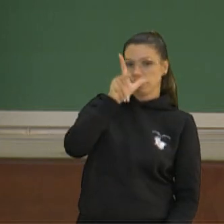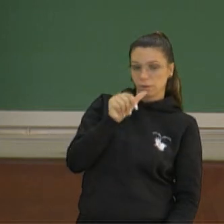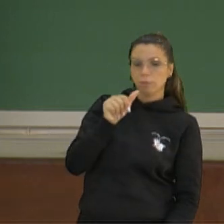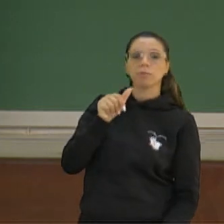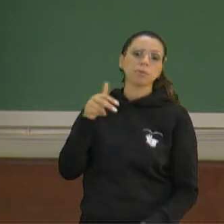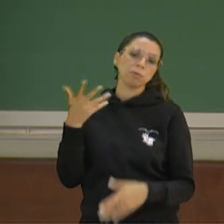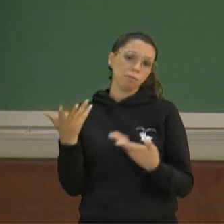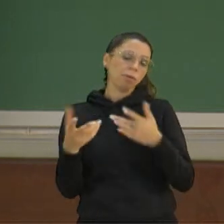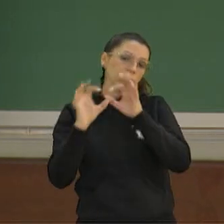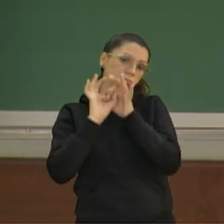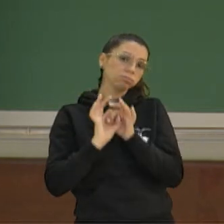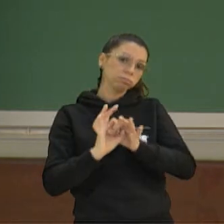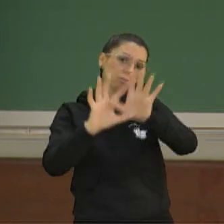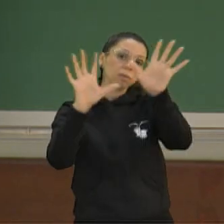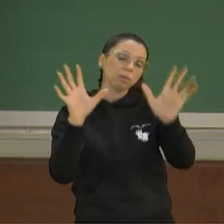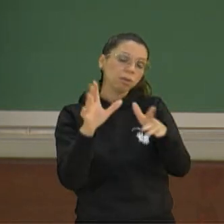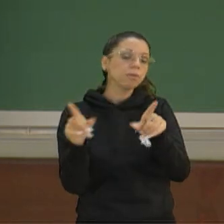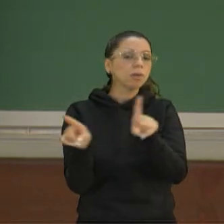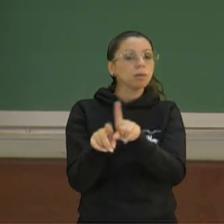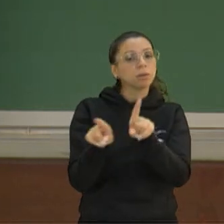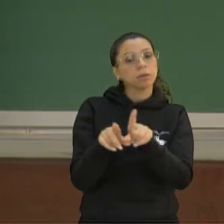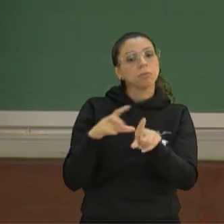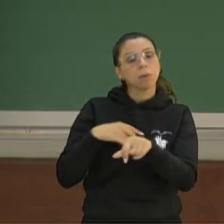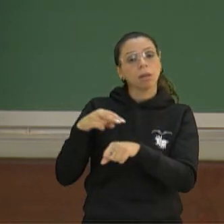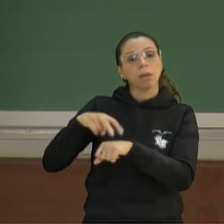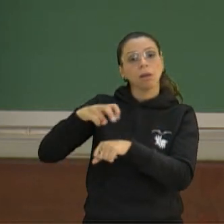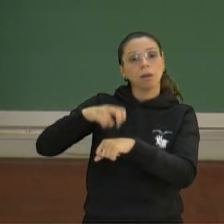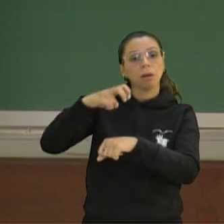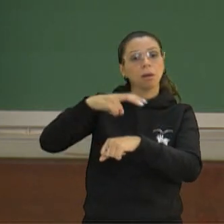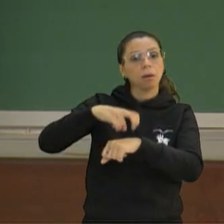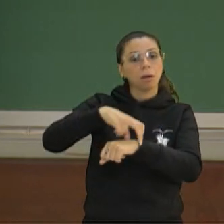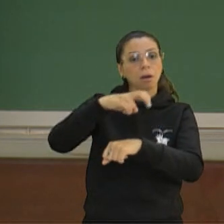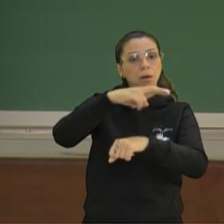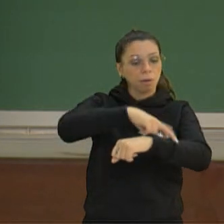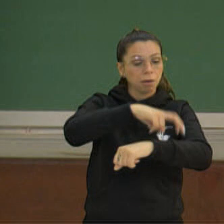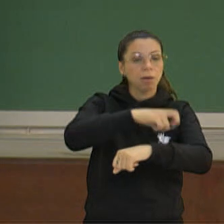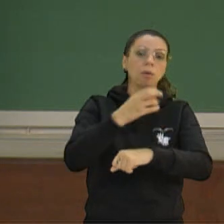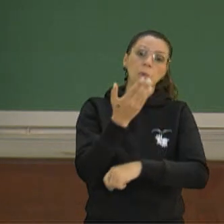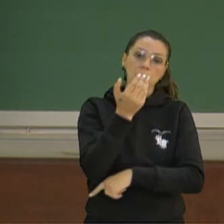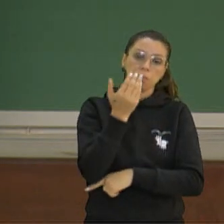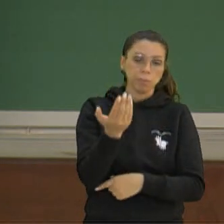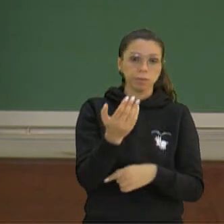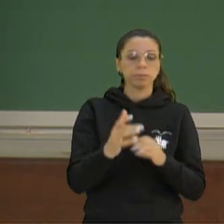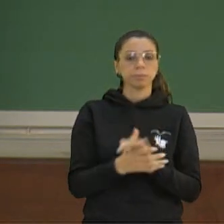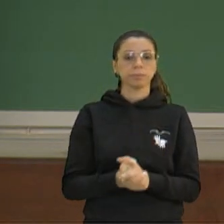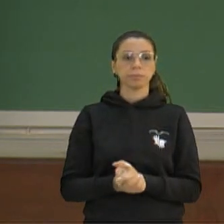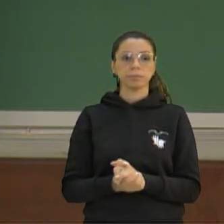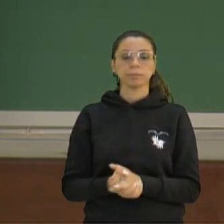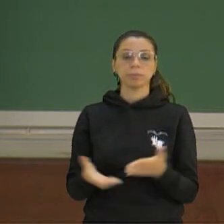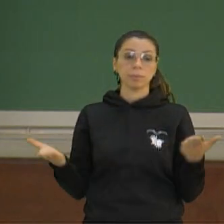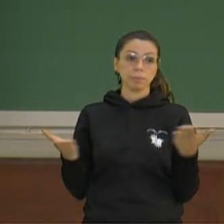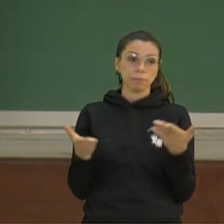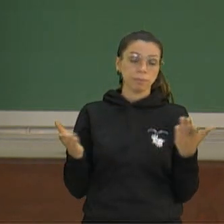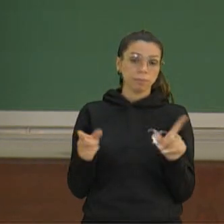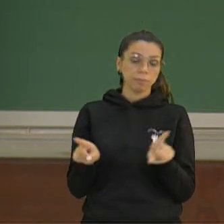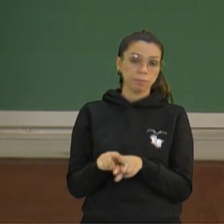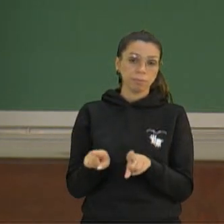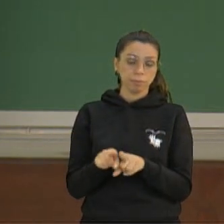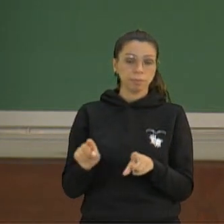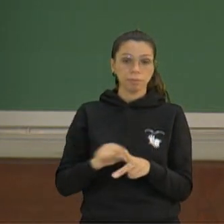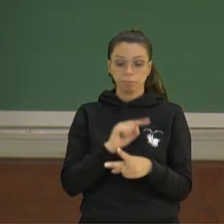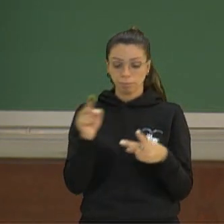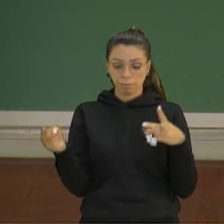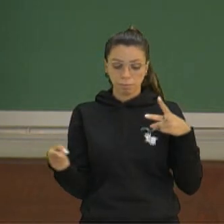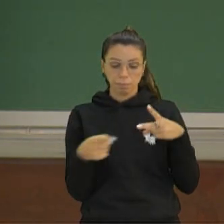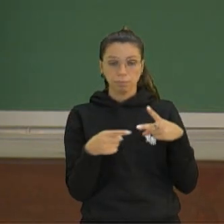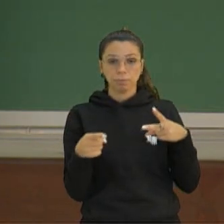criadas soltas, que buscam também o seu alimento ali. E, né, nós temos também um outro tipo